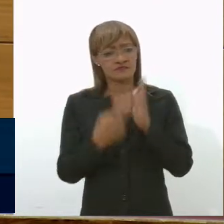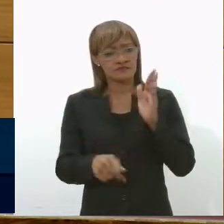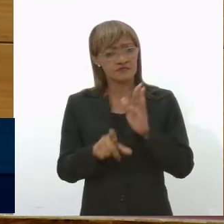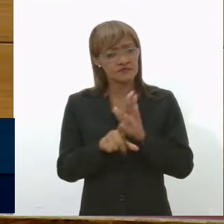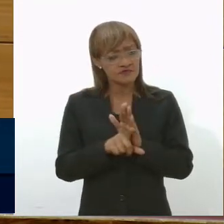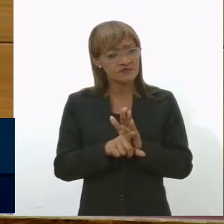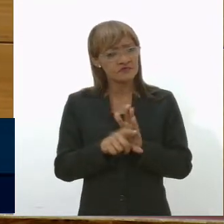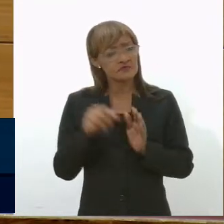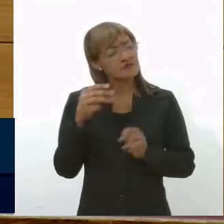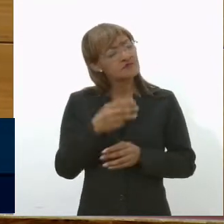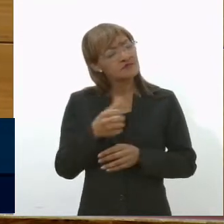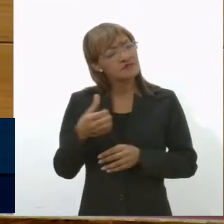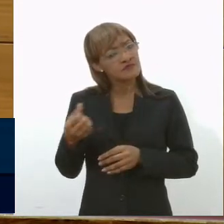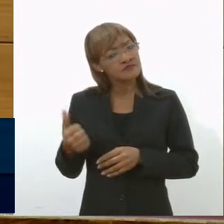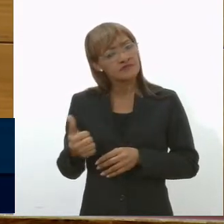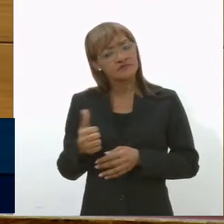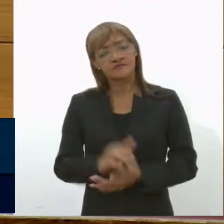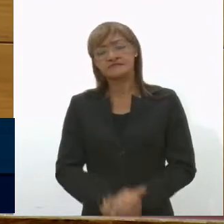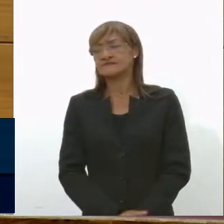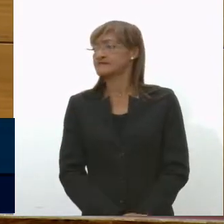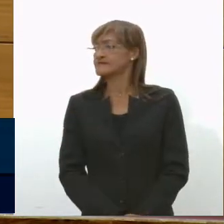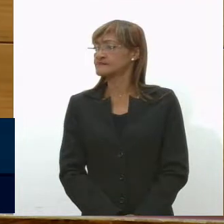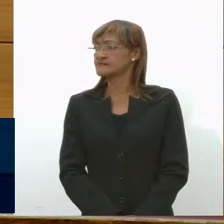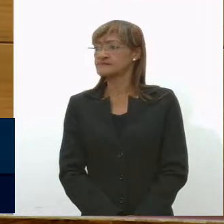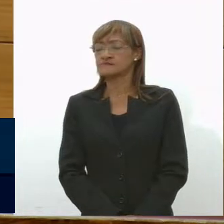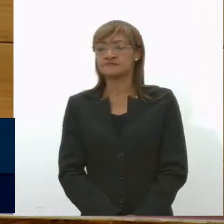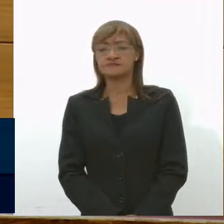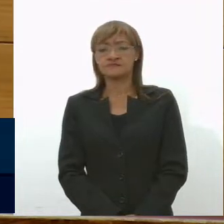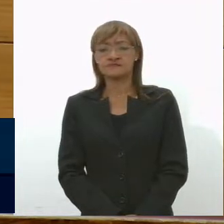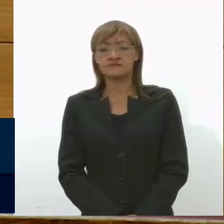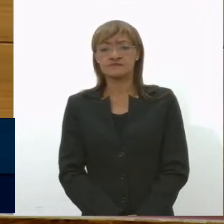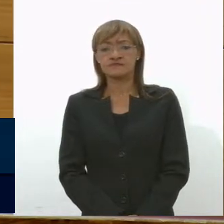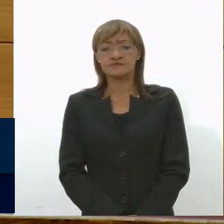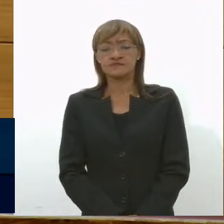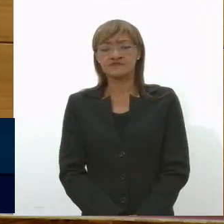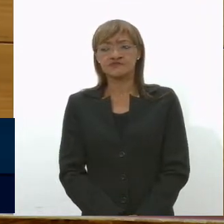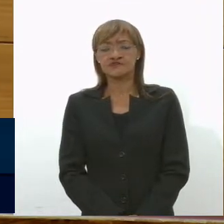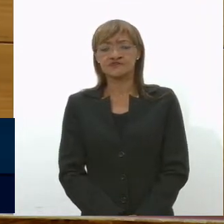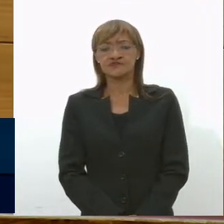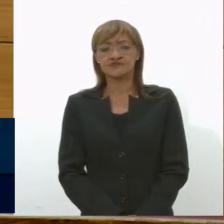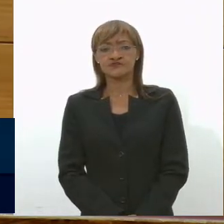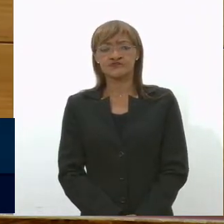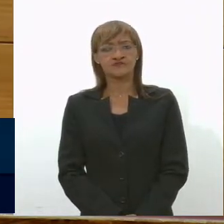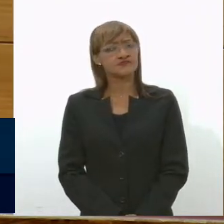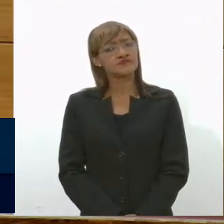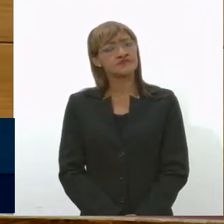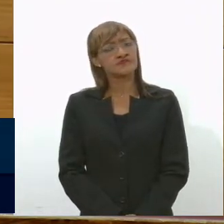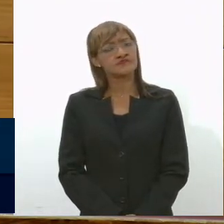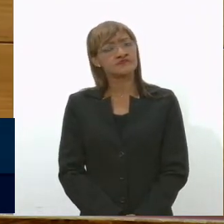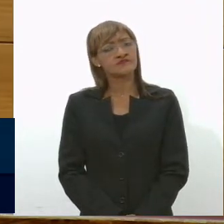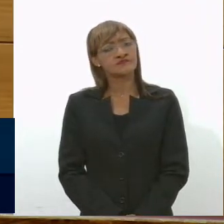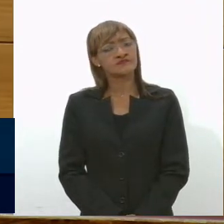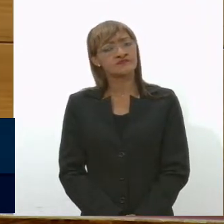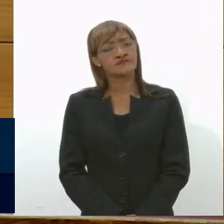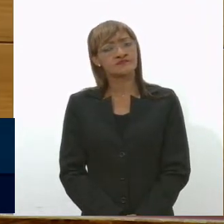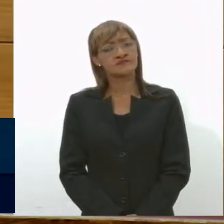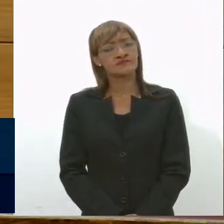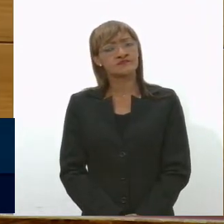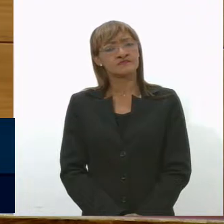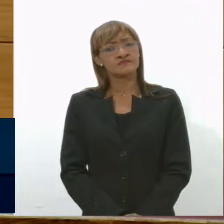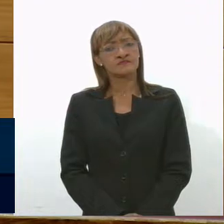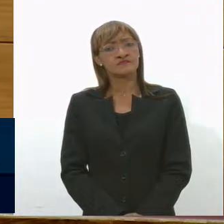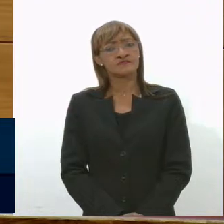301 e 328, com apenas um voto contra do deputado Irã Barbosa. E por unanimidade, os projetos de lei 313